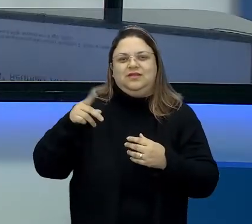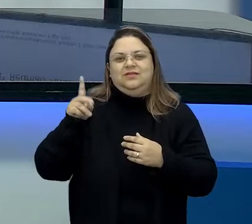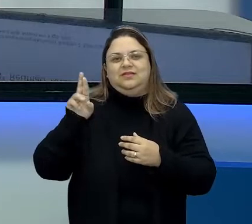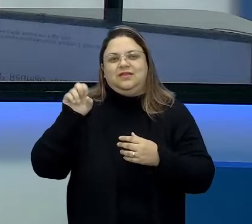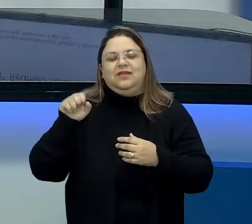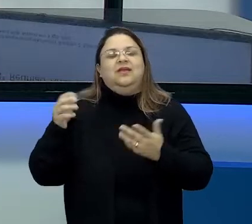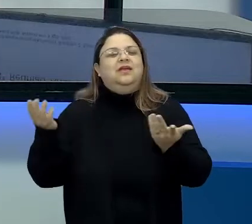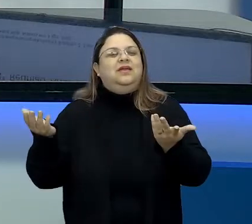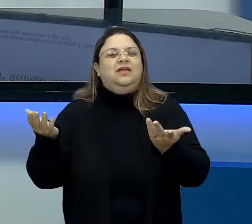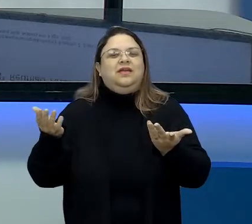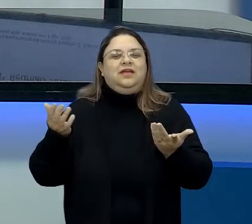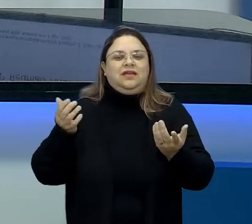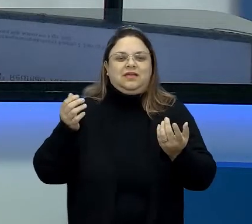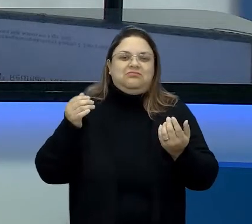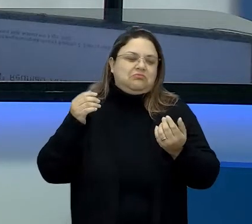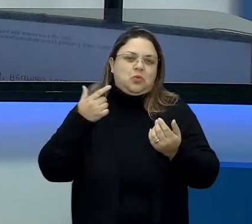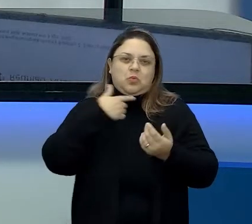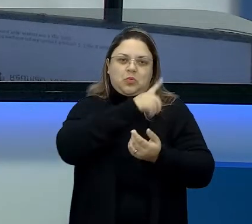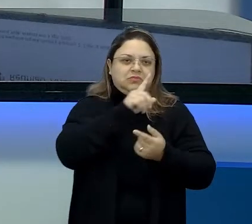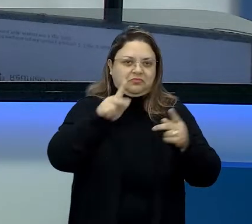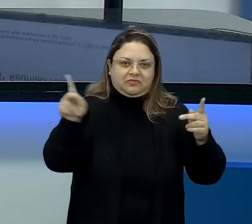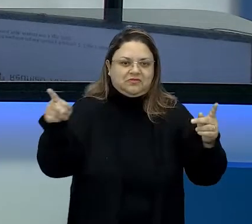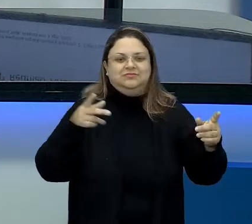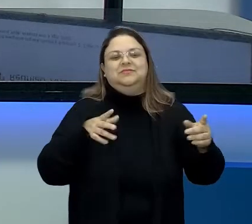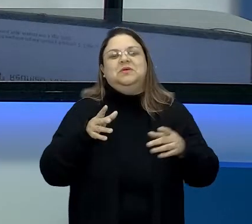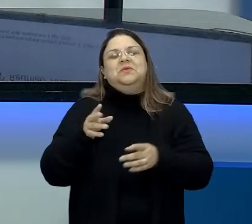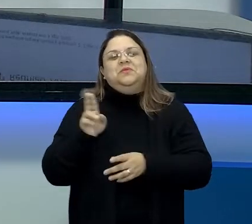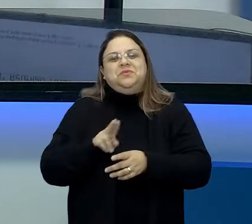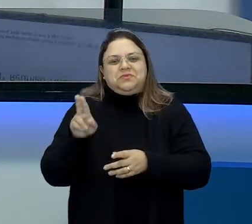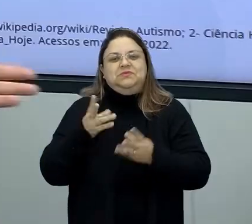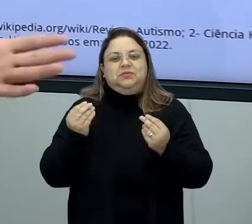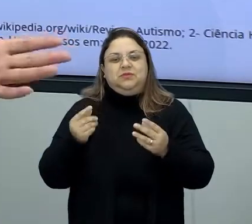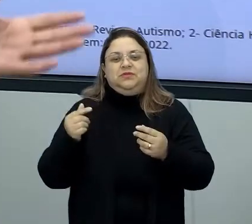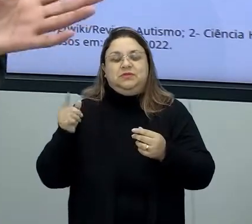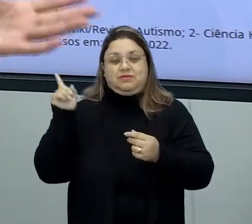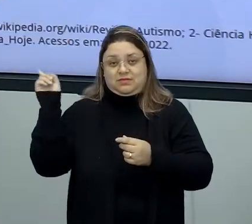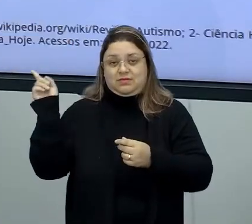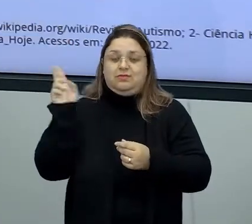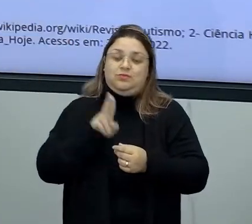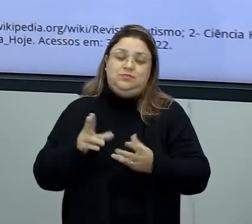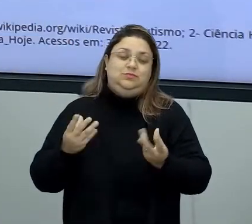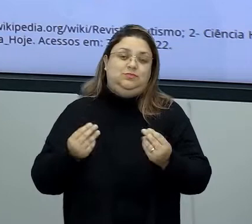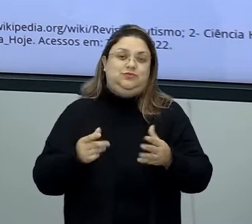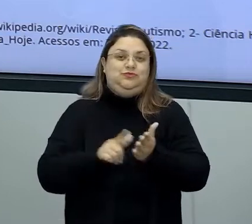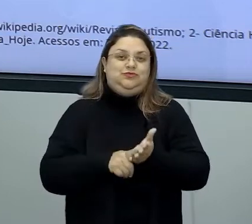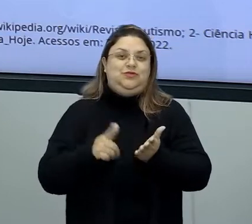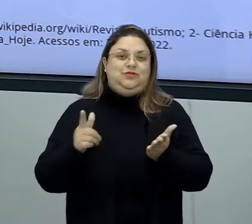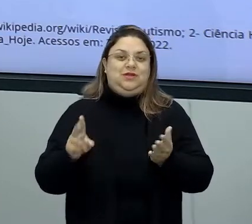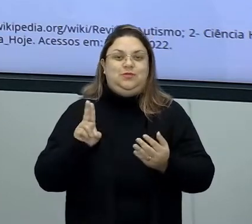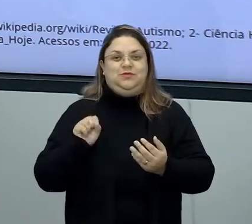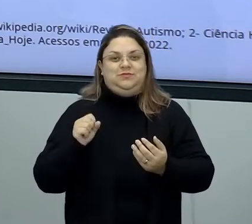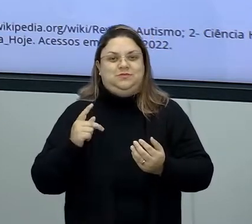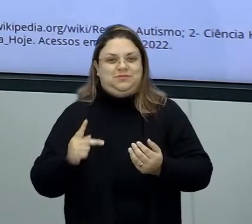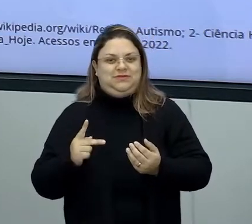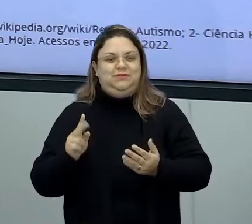do que eu, a revista Ciência Hoje. Eu acabo usando muito o jornal da USP, sabe? Quase todas as aulas que vocês verão aqui,